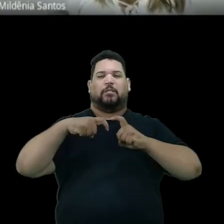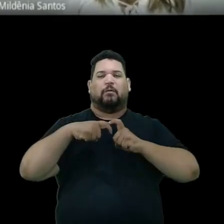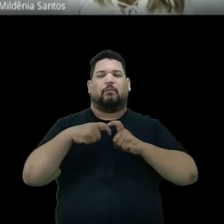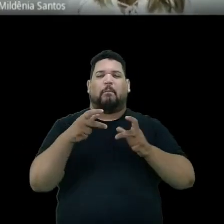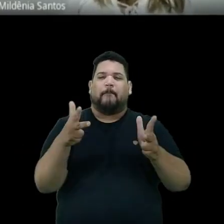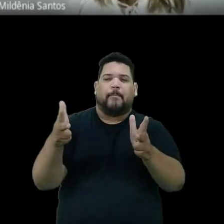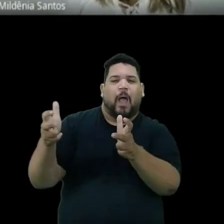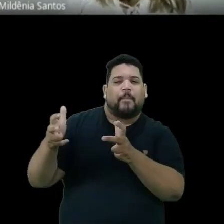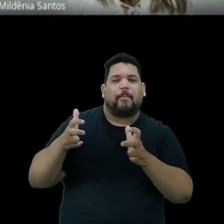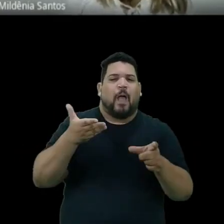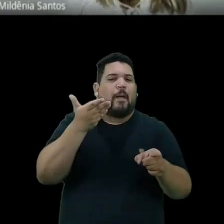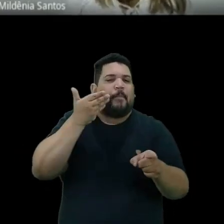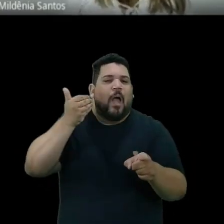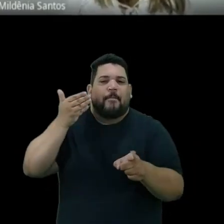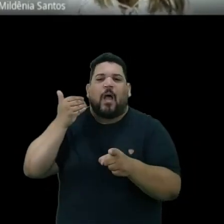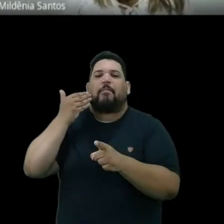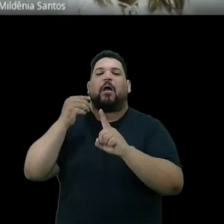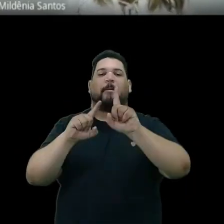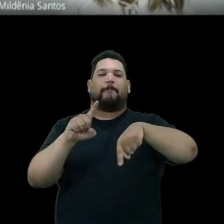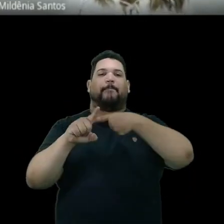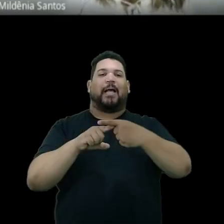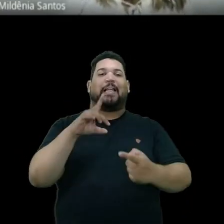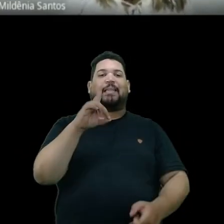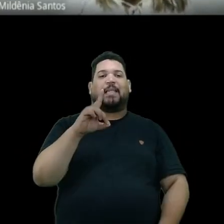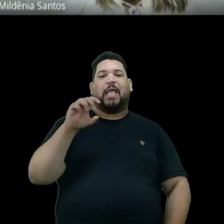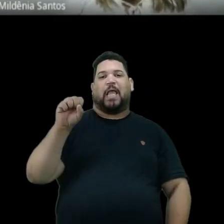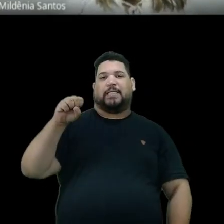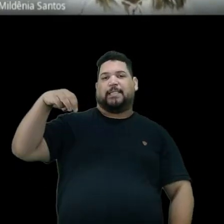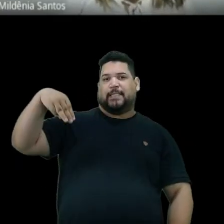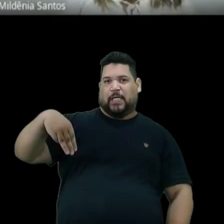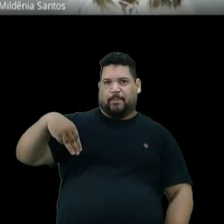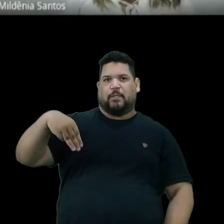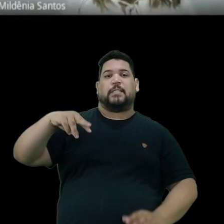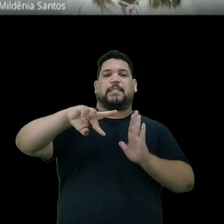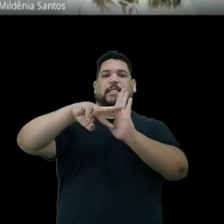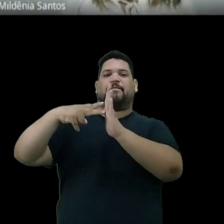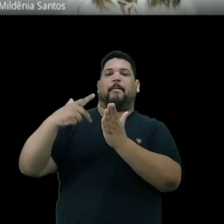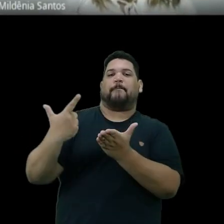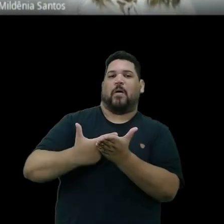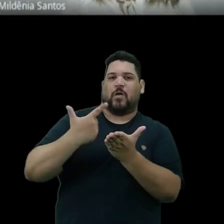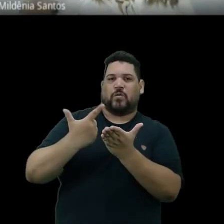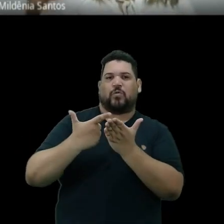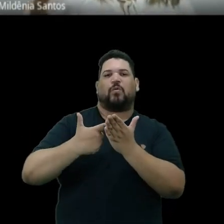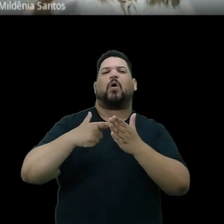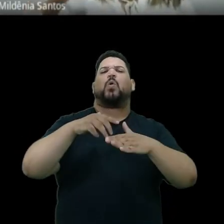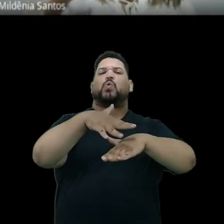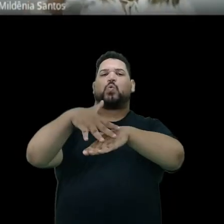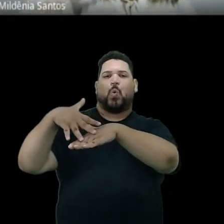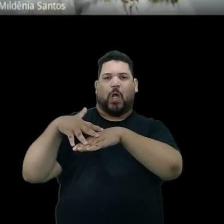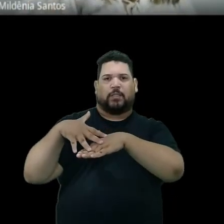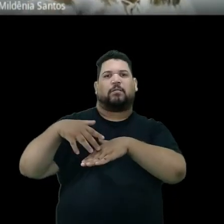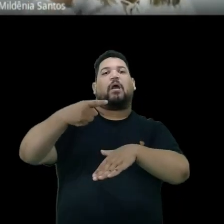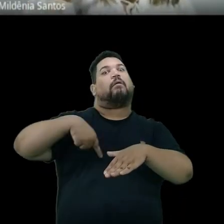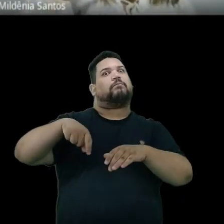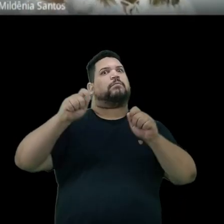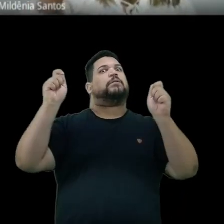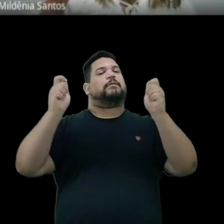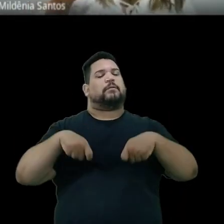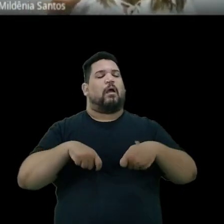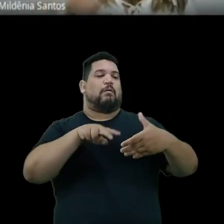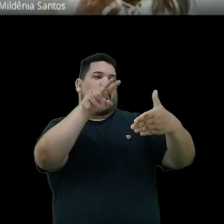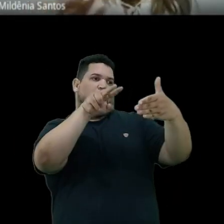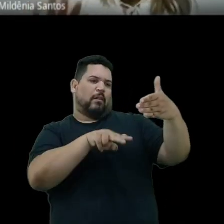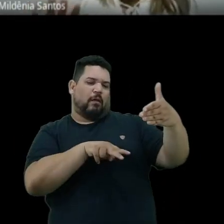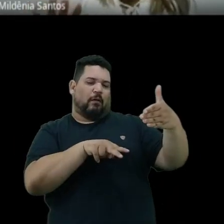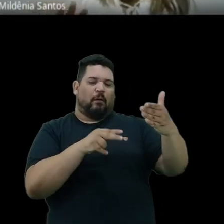são norteados pelo DSM, que é o Manual de Doenças, onde a gente vai ler e